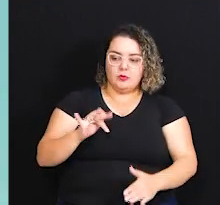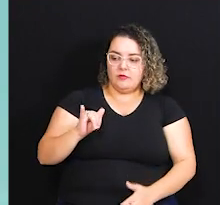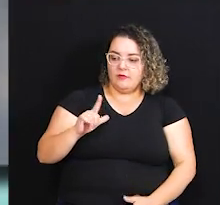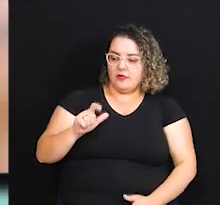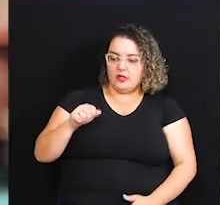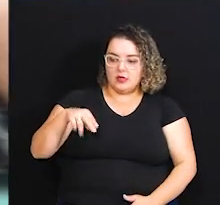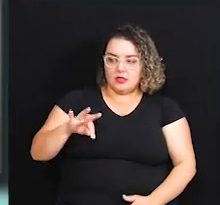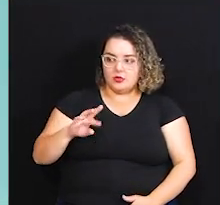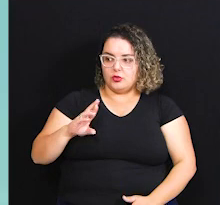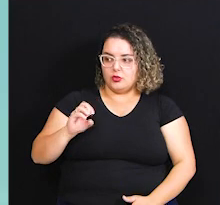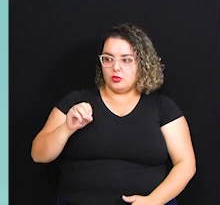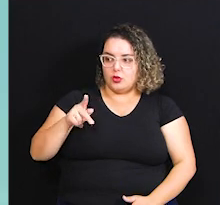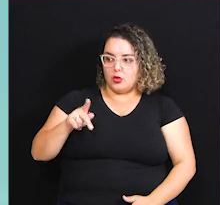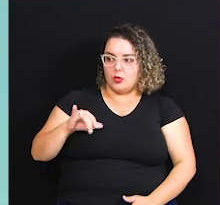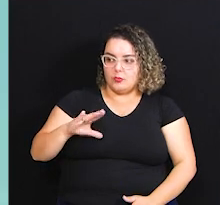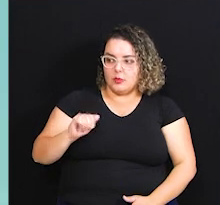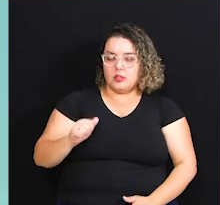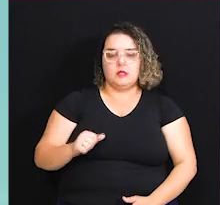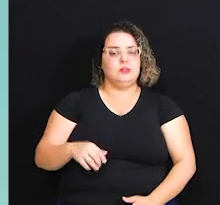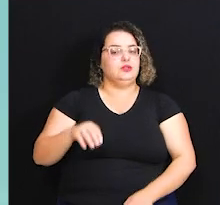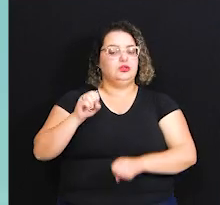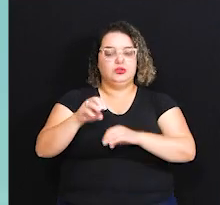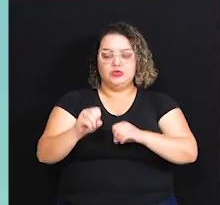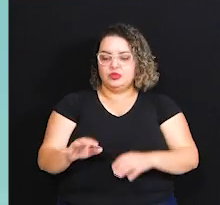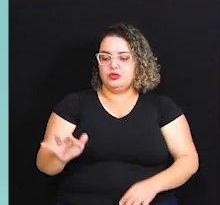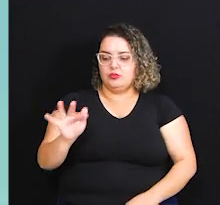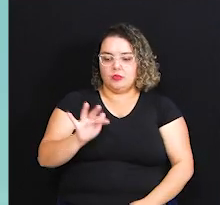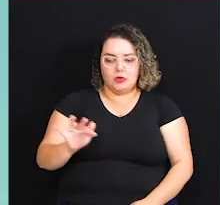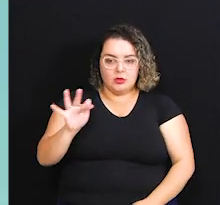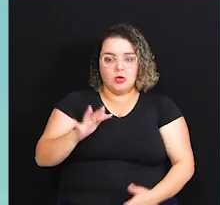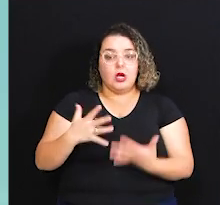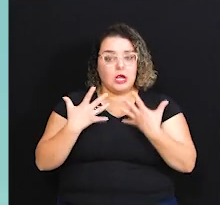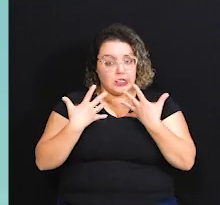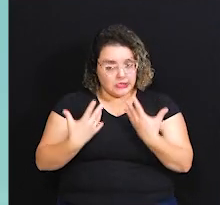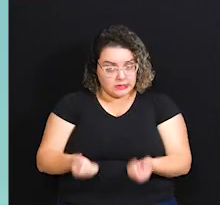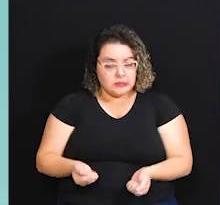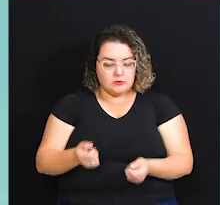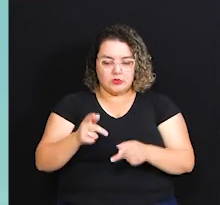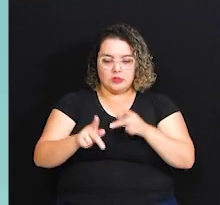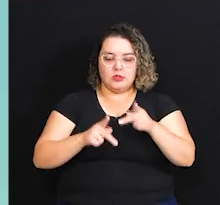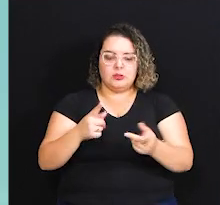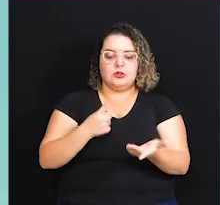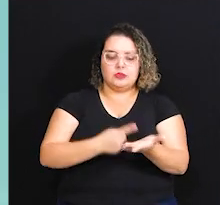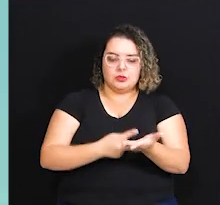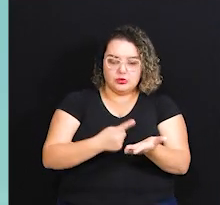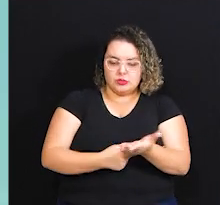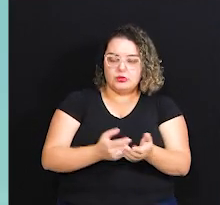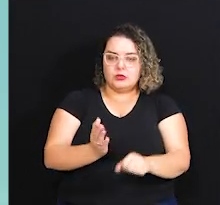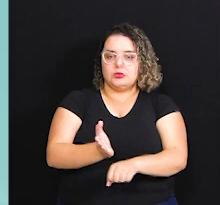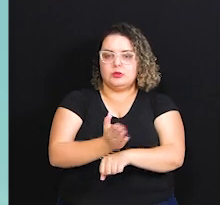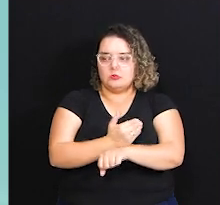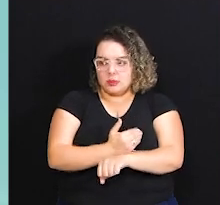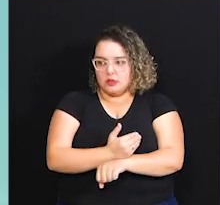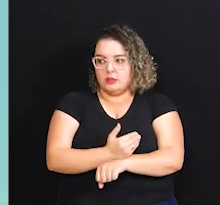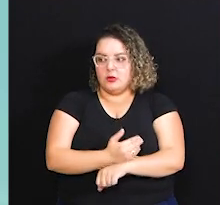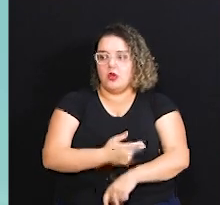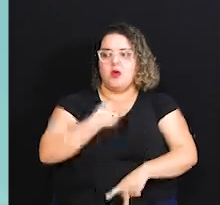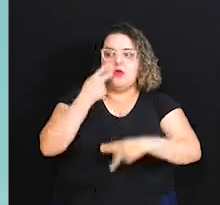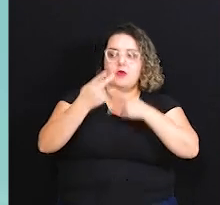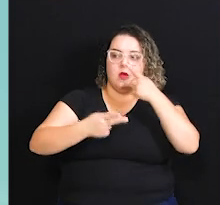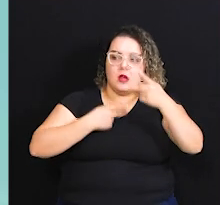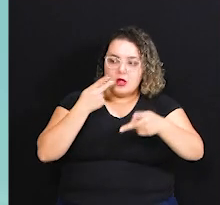filantrópicas, de ensino, universidade. Nós recebemos esse público mediante agendamento prévio, nós